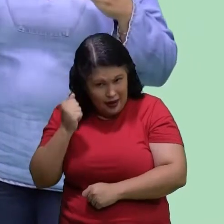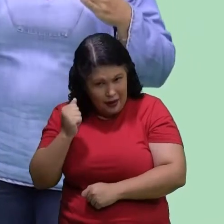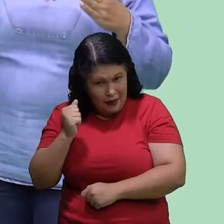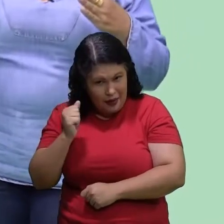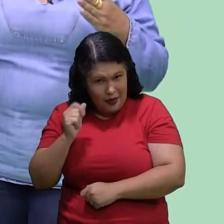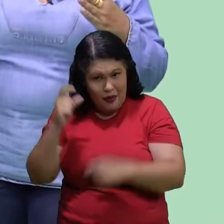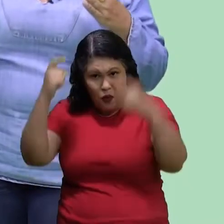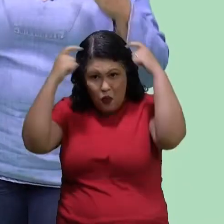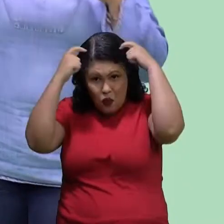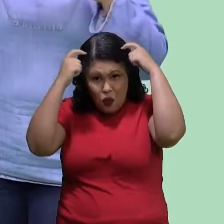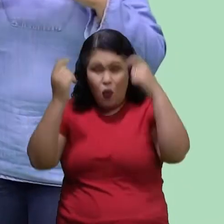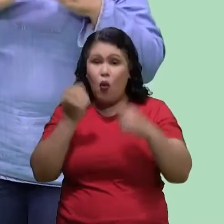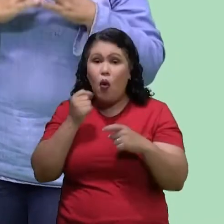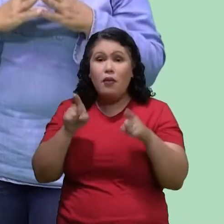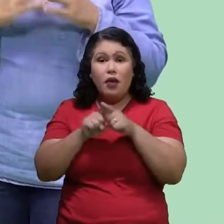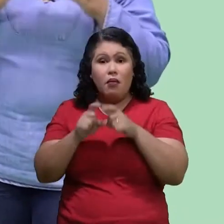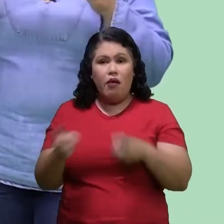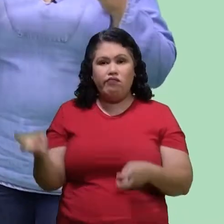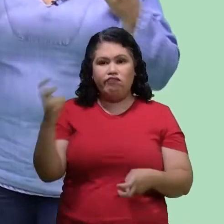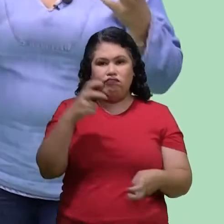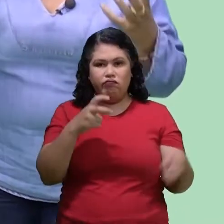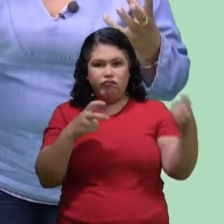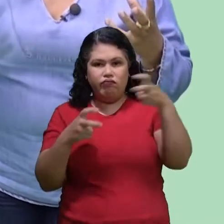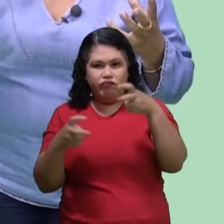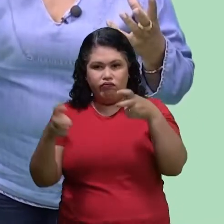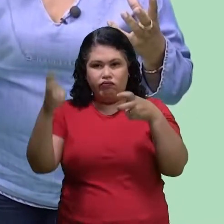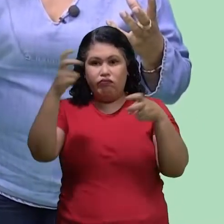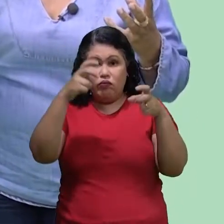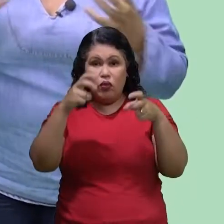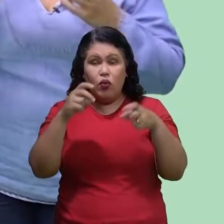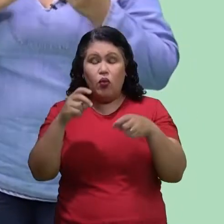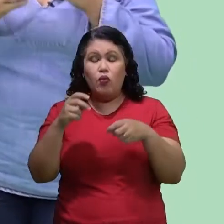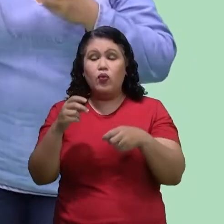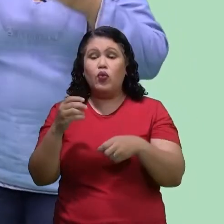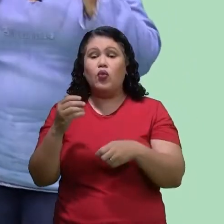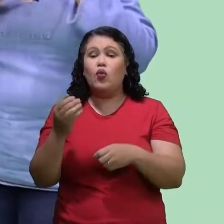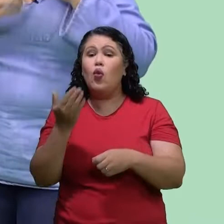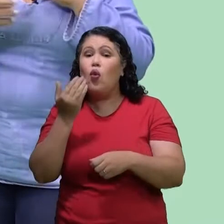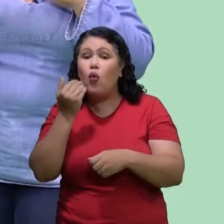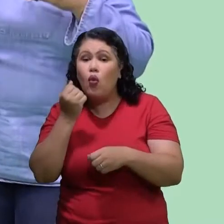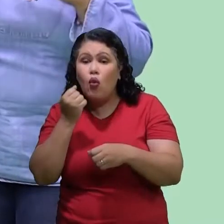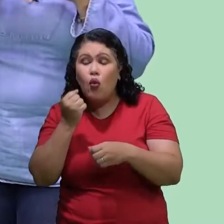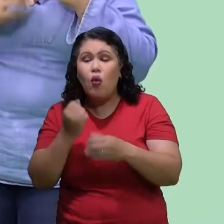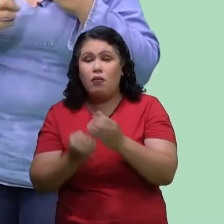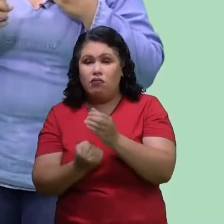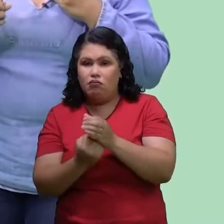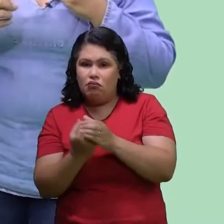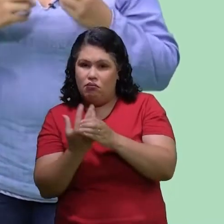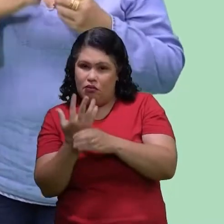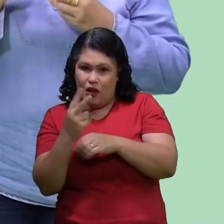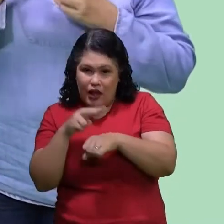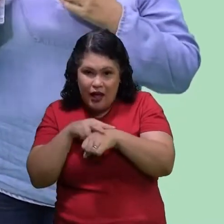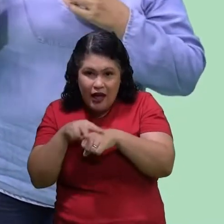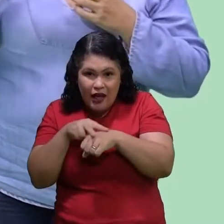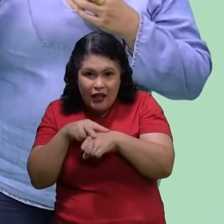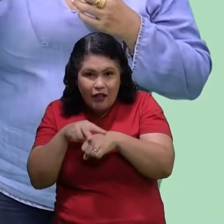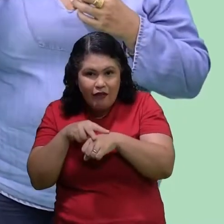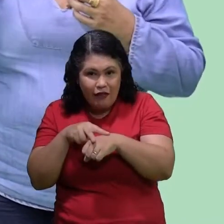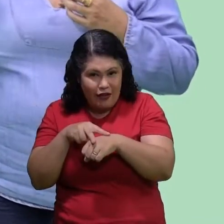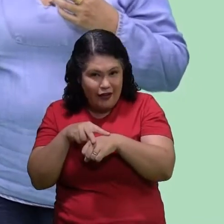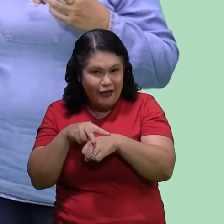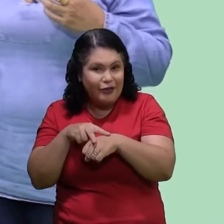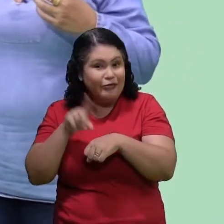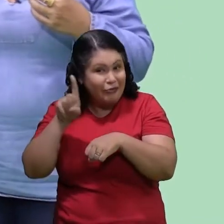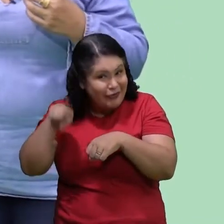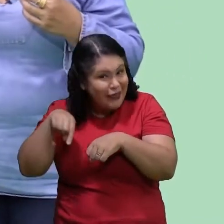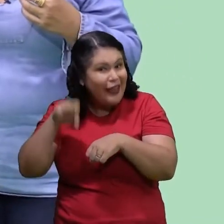como pode ser a preguiça, eles comem vegetais, né? Eles comem folhas, galho. Então, é um tipo